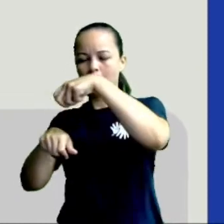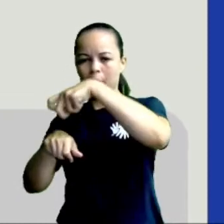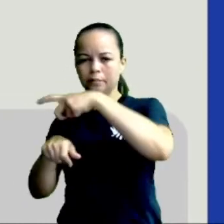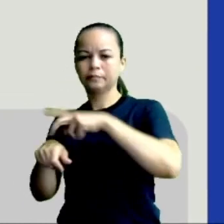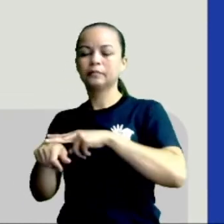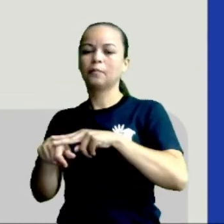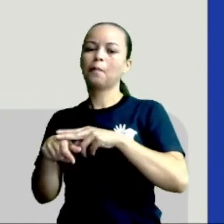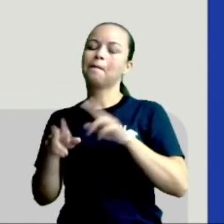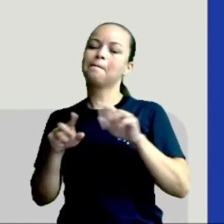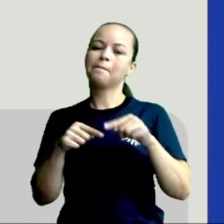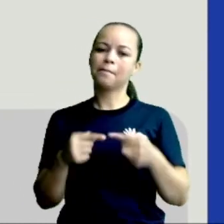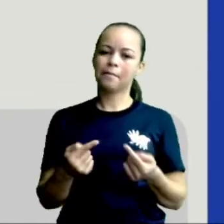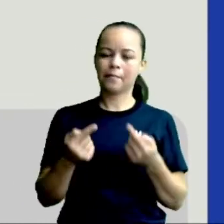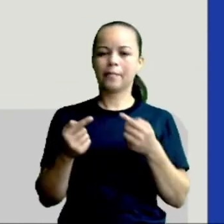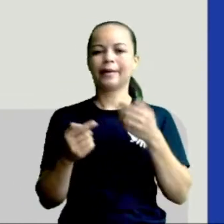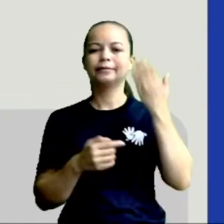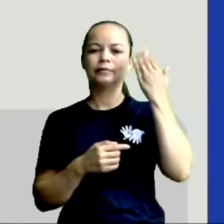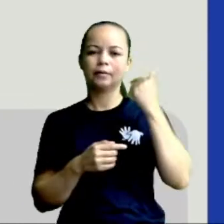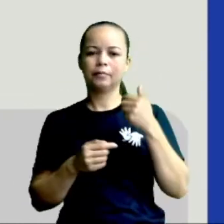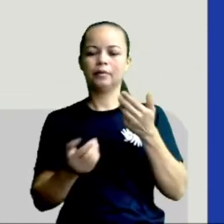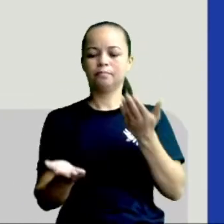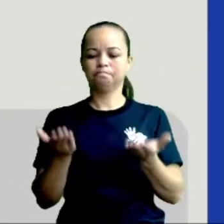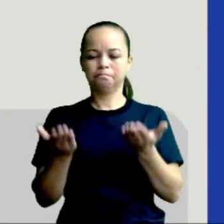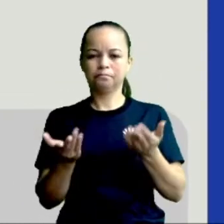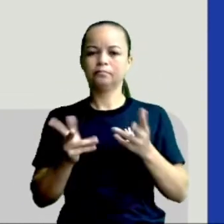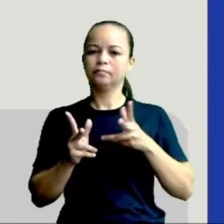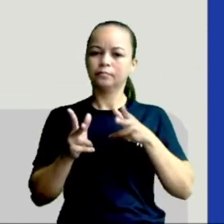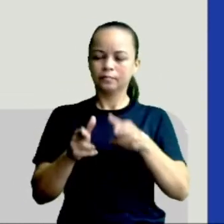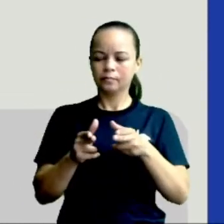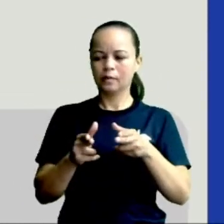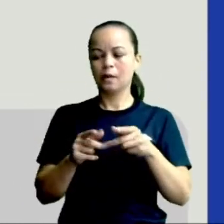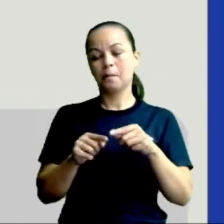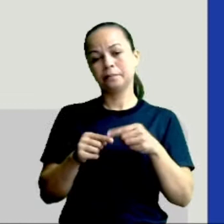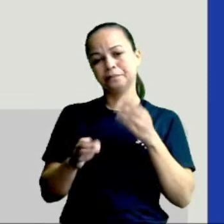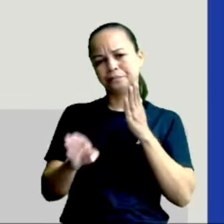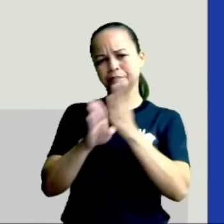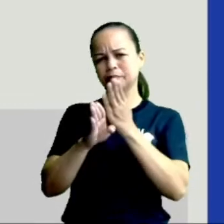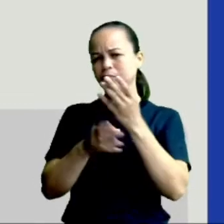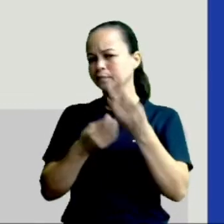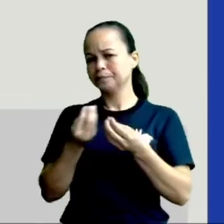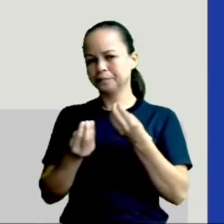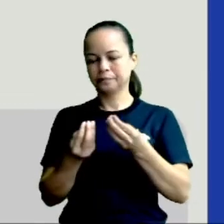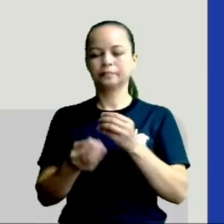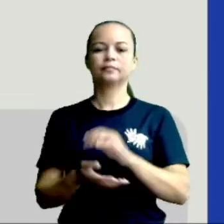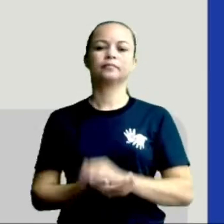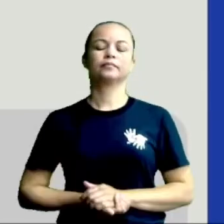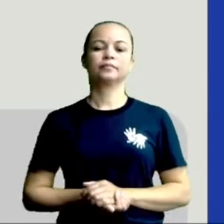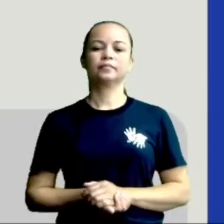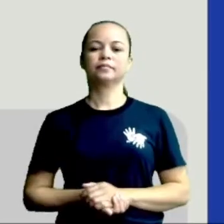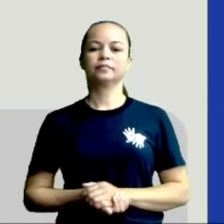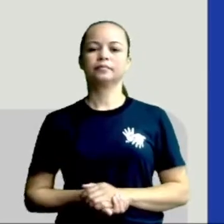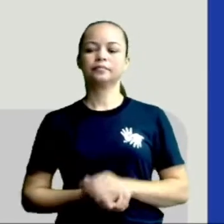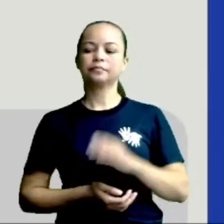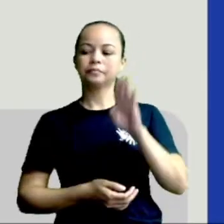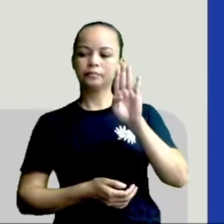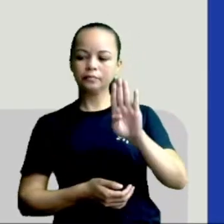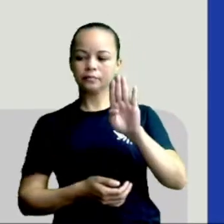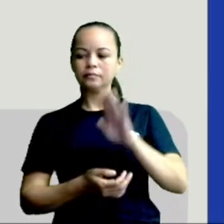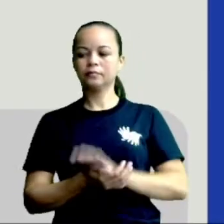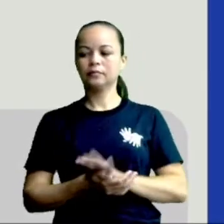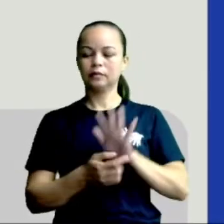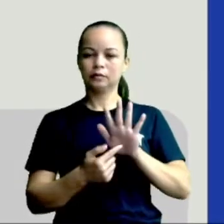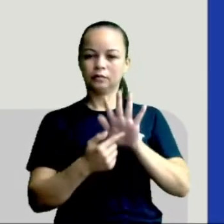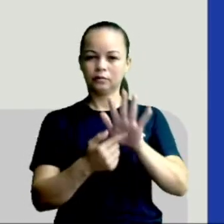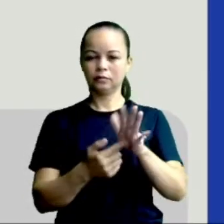tem a mesma medida mas como a gente vai descobrir isso daqui a pouquinho então na letra B